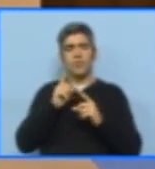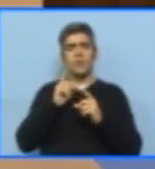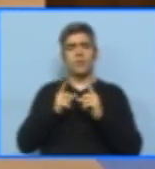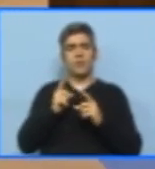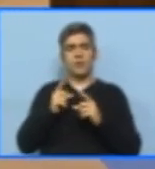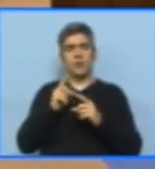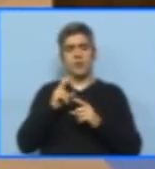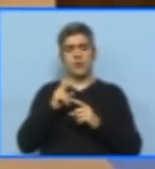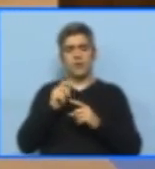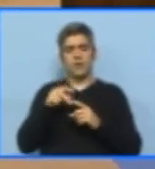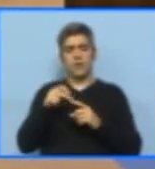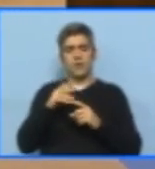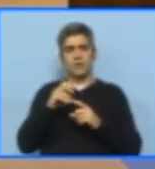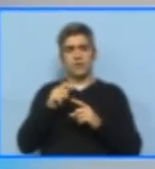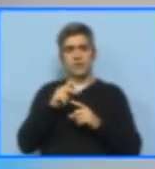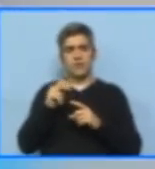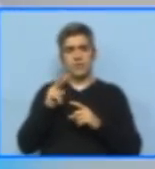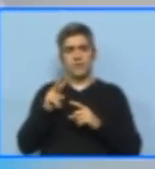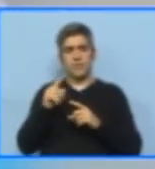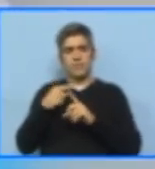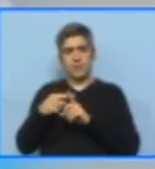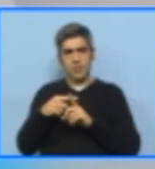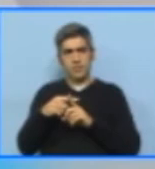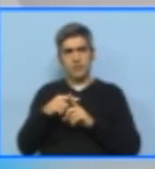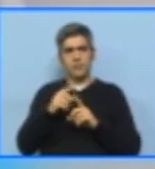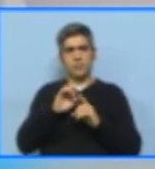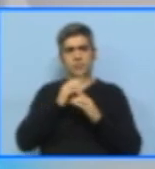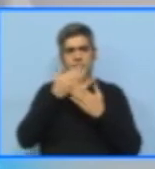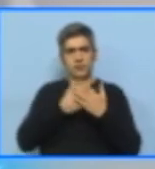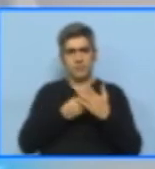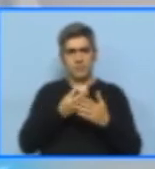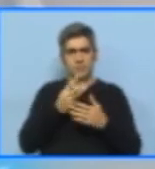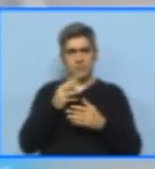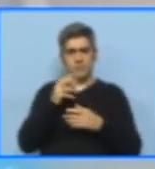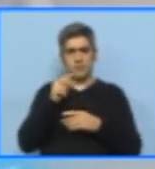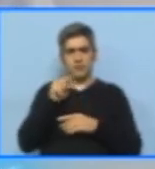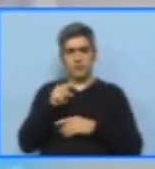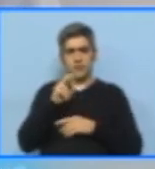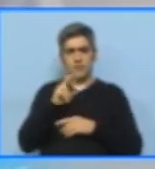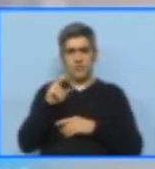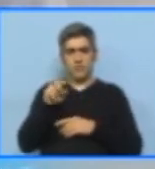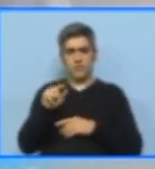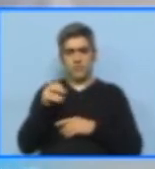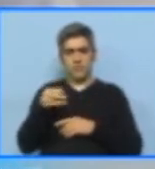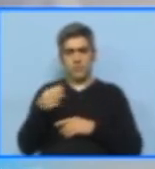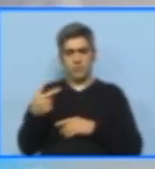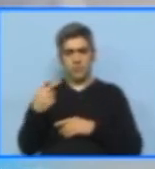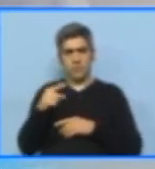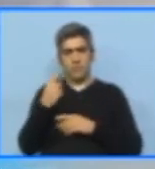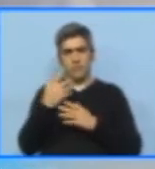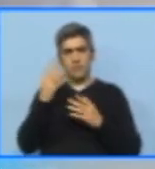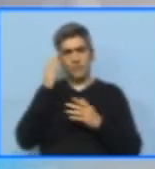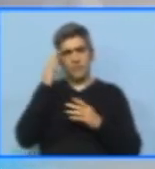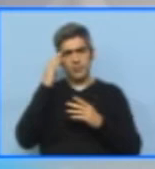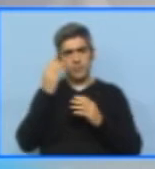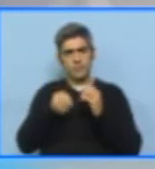a Renascença V+. Se as pessoas forem ao site da Renascença, www.rr.pt, veem já uma grande